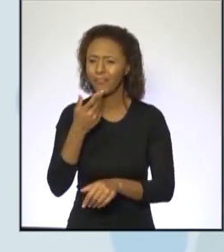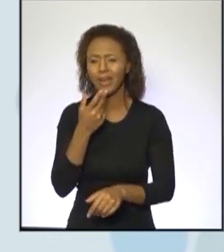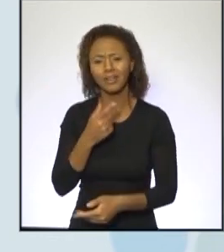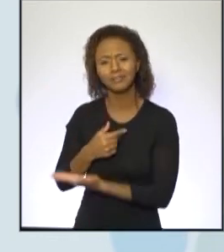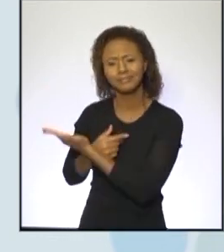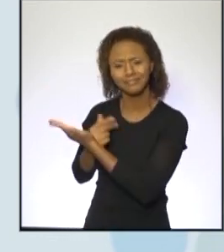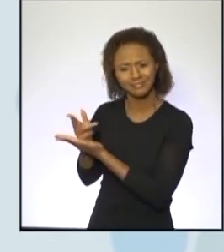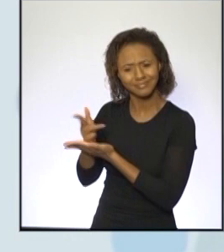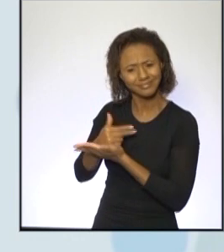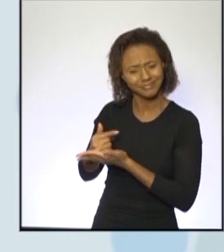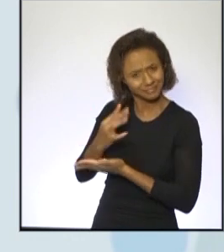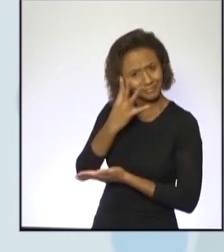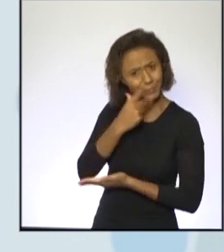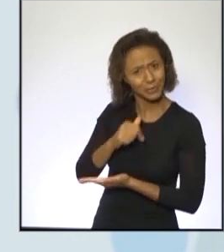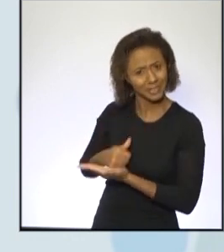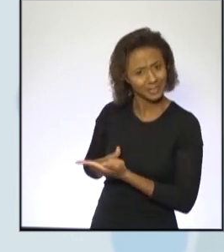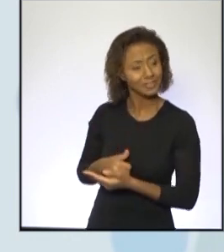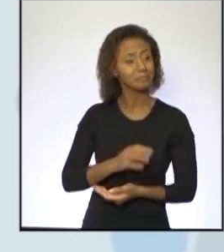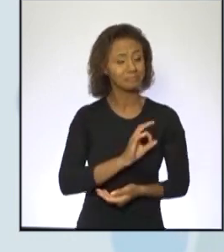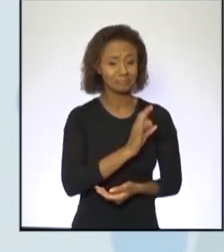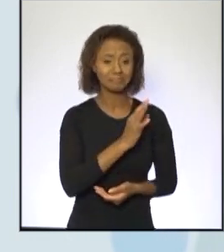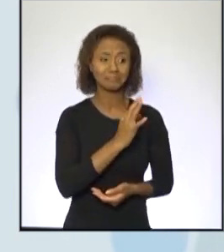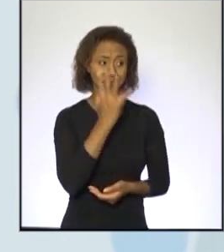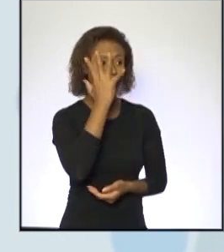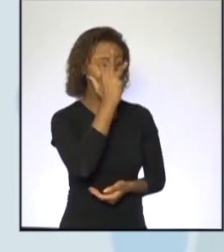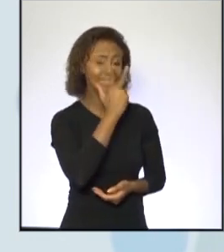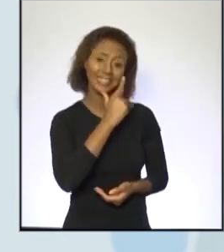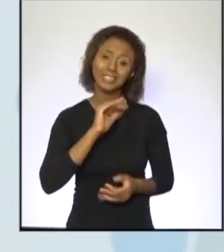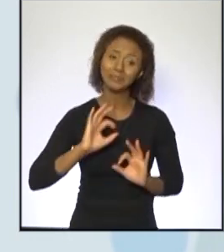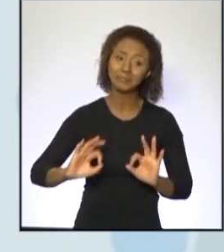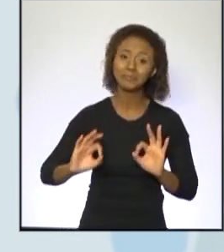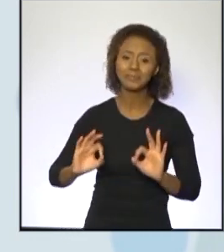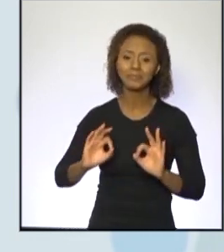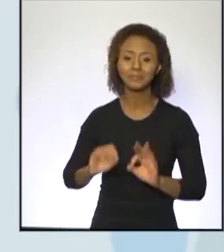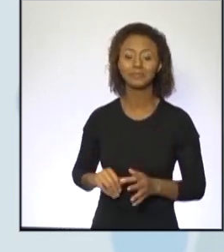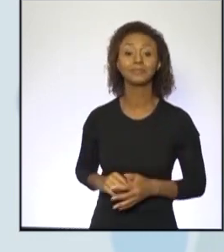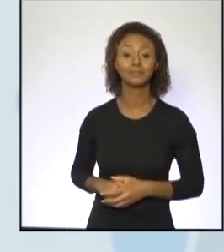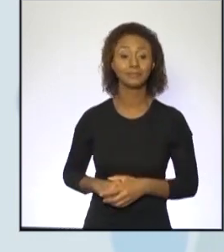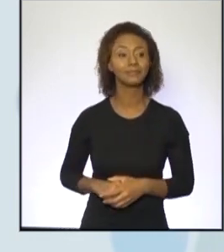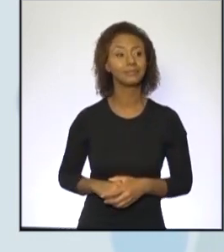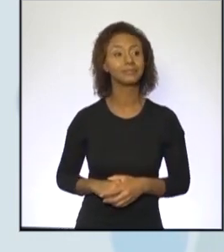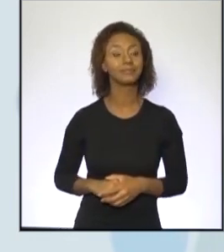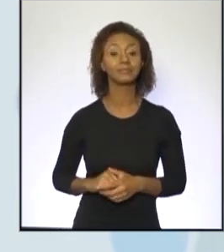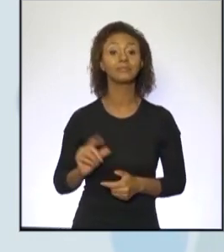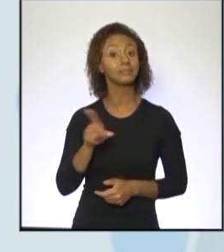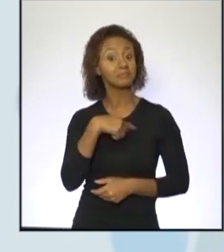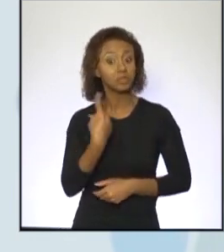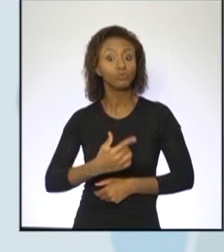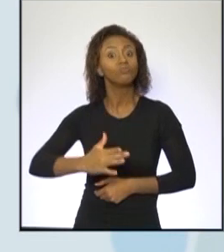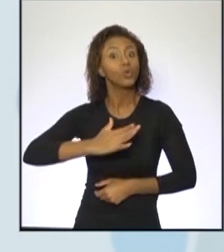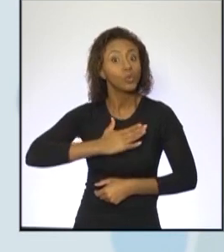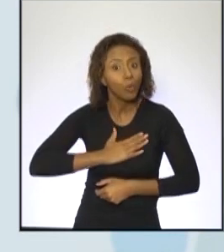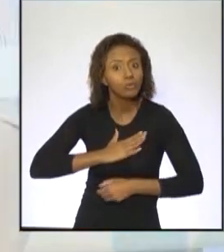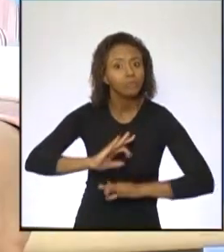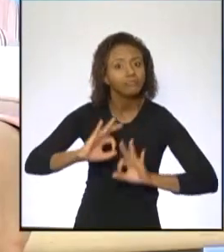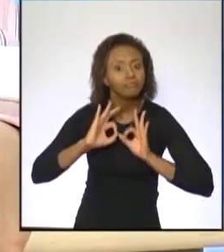estão bonitos? Sim, são lindos. Esses desenhos, olha, chamaram muito a atenção da gente,